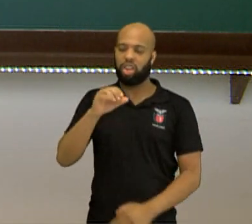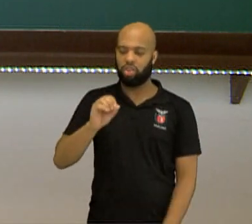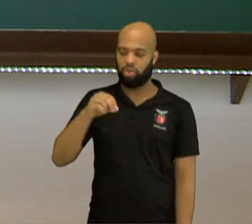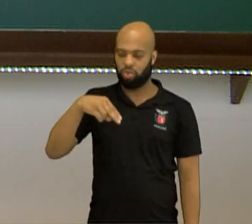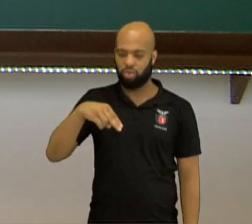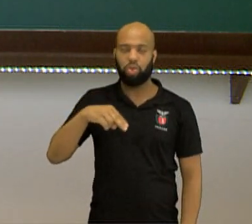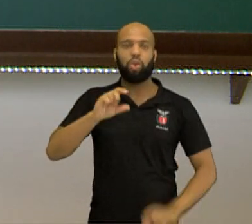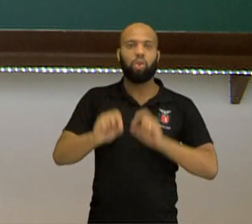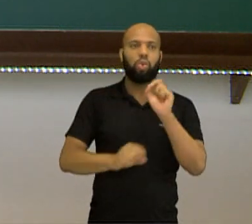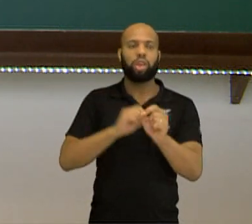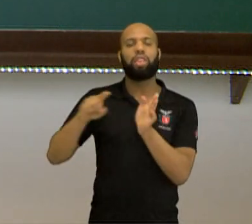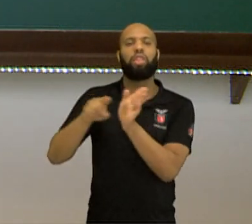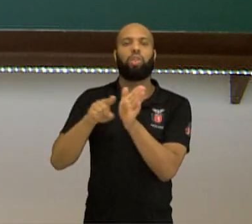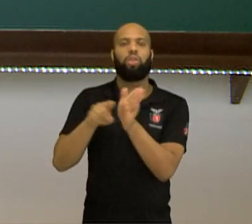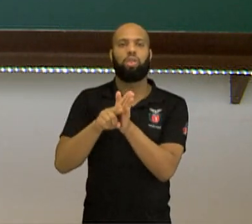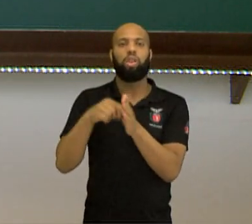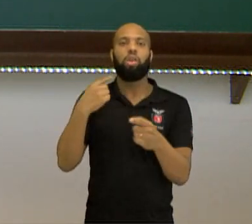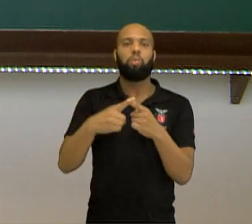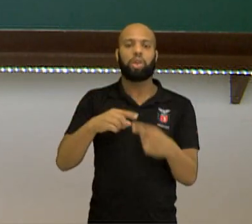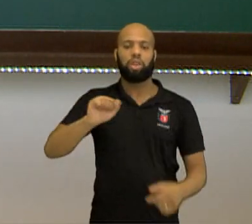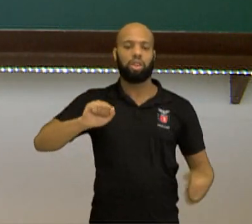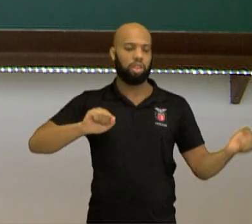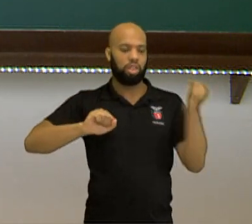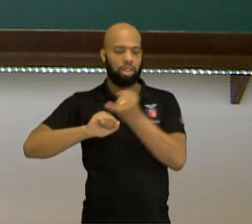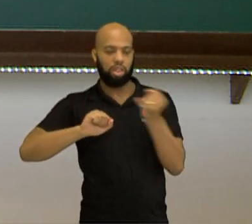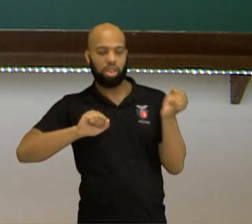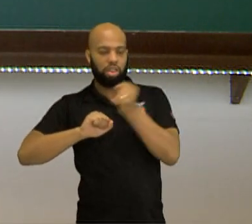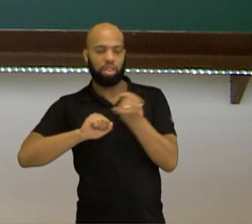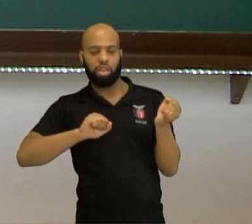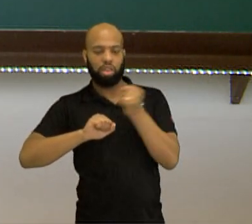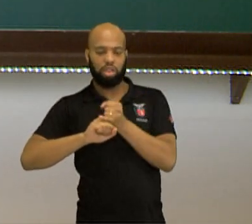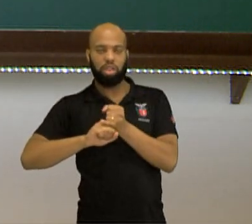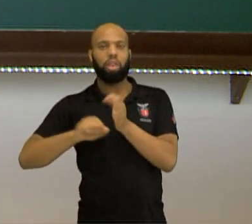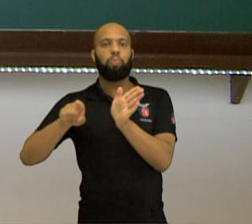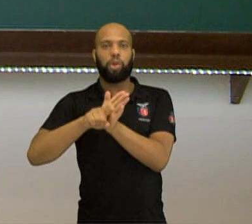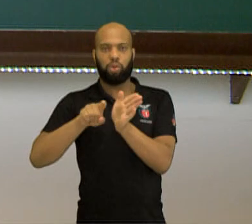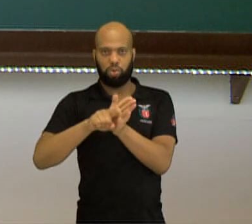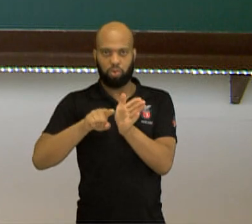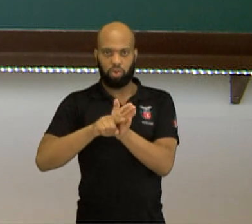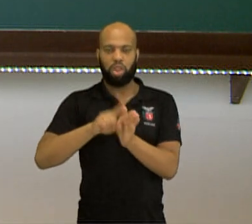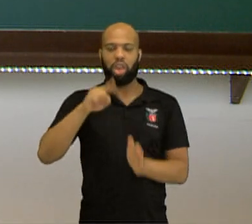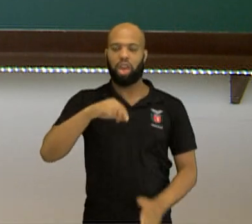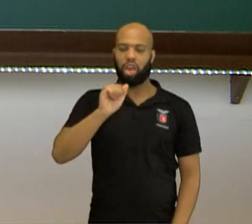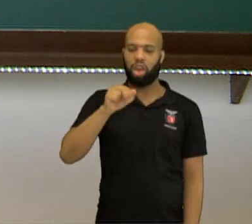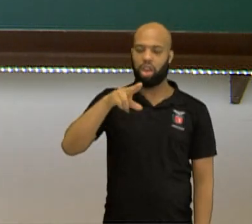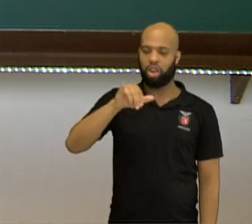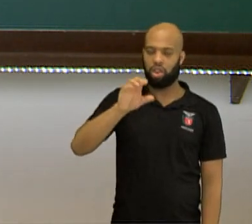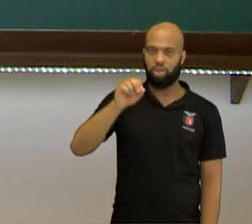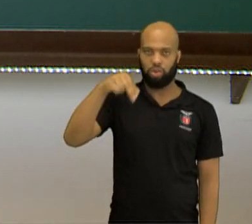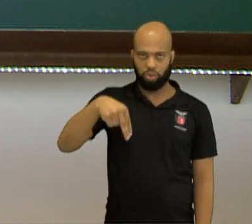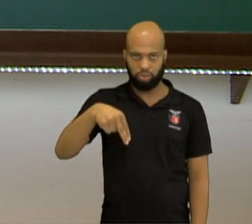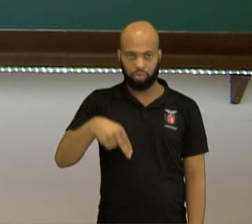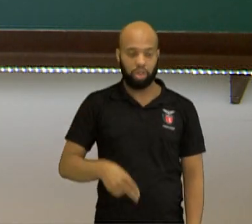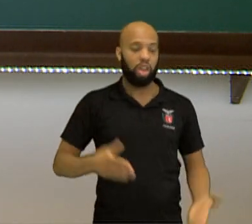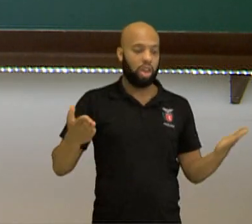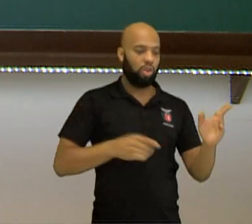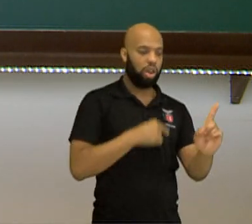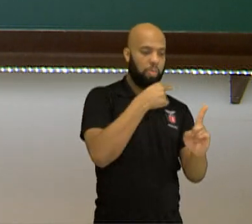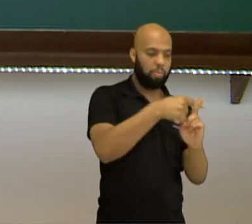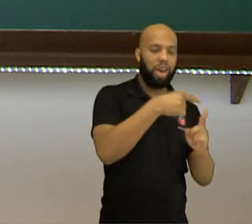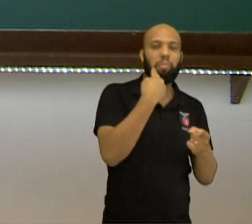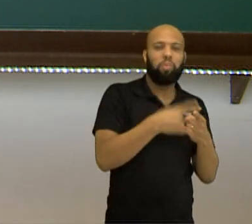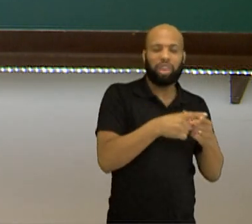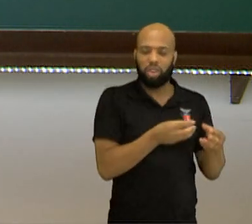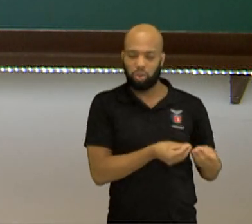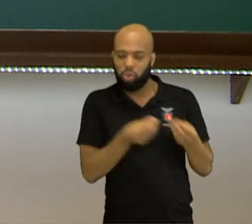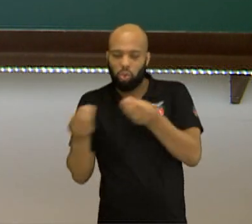íon negativo, porque ele recebeu 1 elétron. O íon negativo eu chamo de íon ânion. O íon que doou